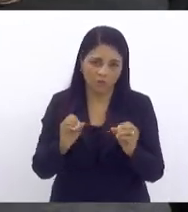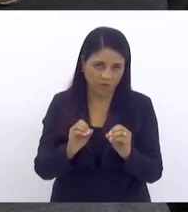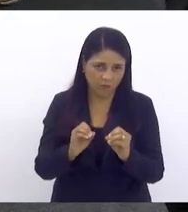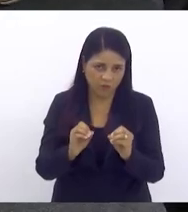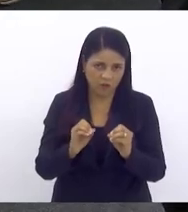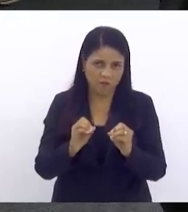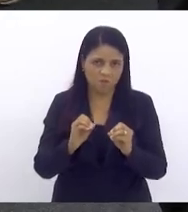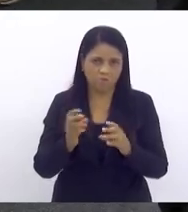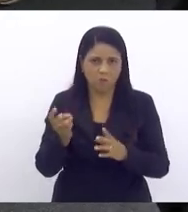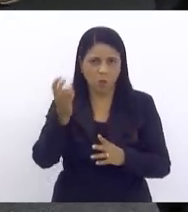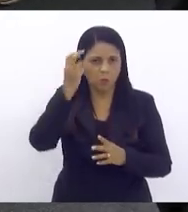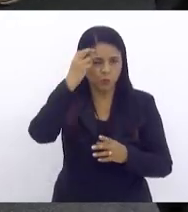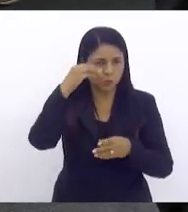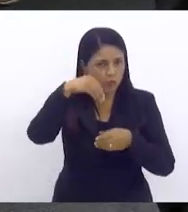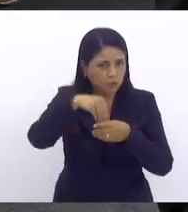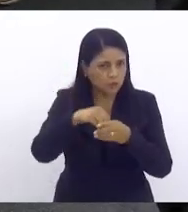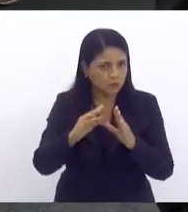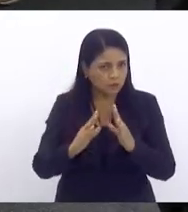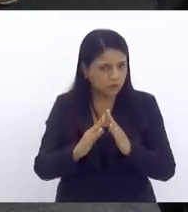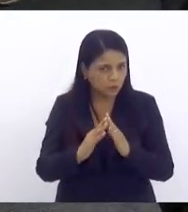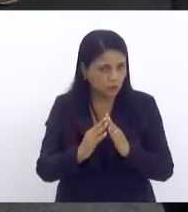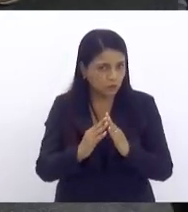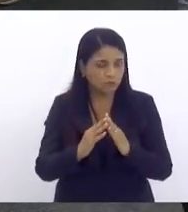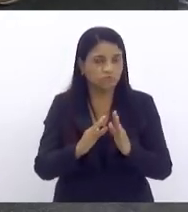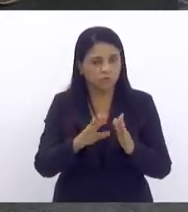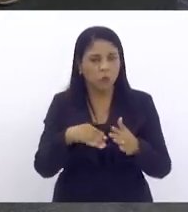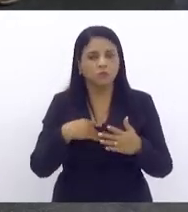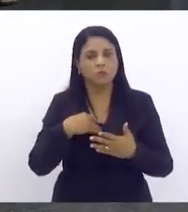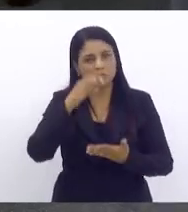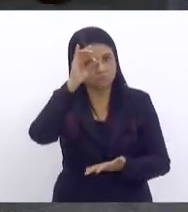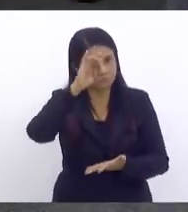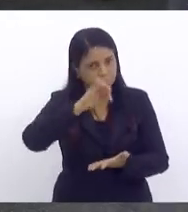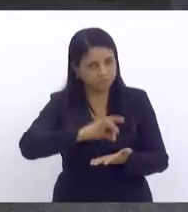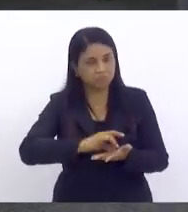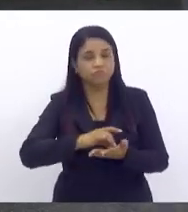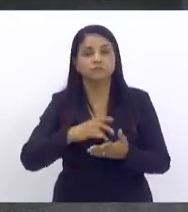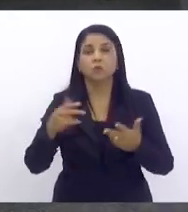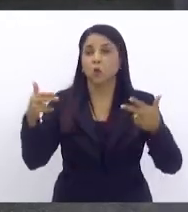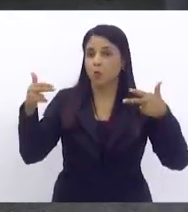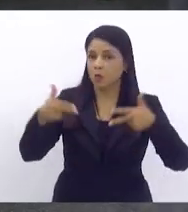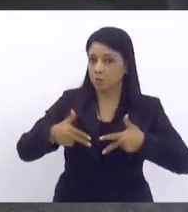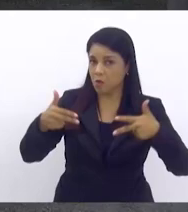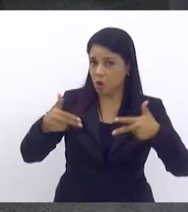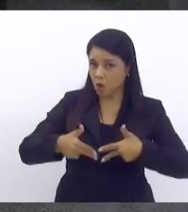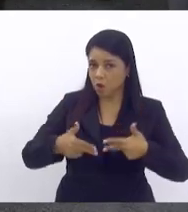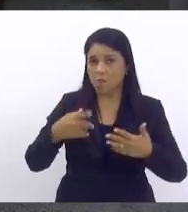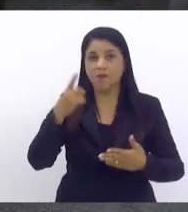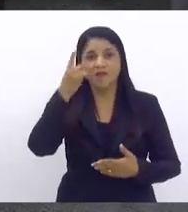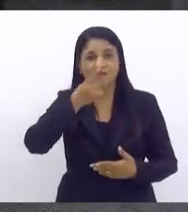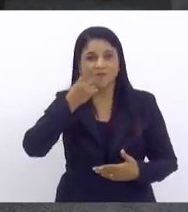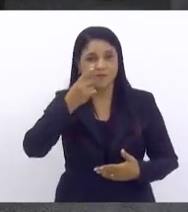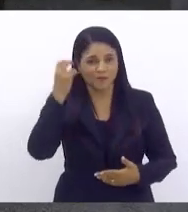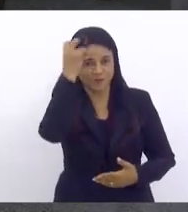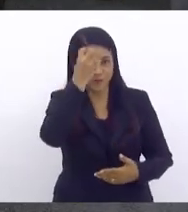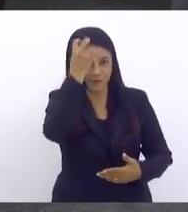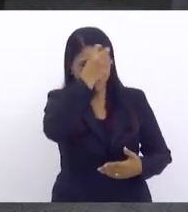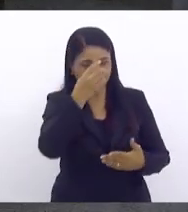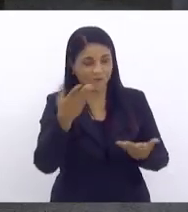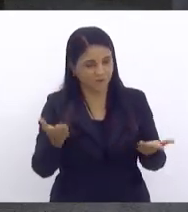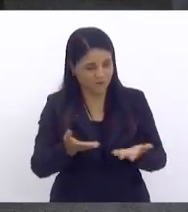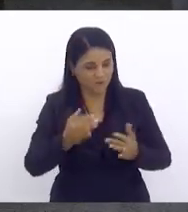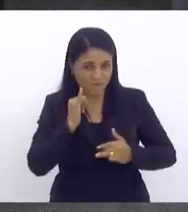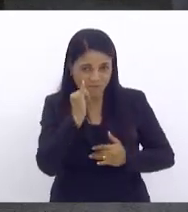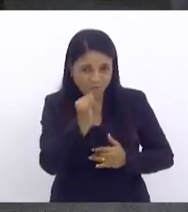escolar. Está consagrada a ideia de que o hip-hop, como disse a deputada Verônica Lima, completa agora 50 anos, a deputada é